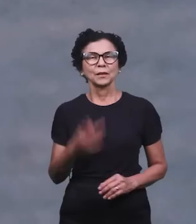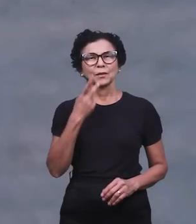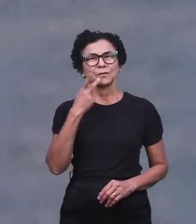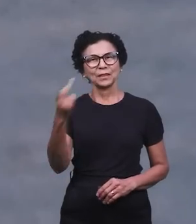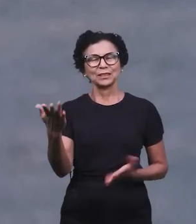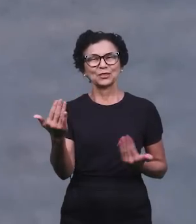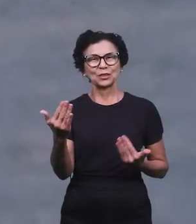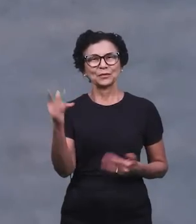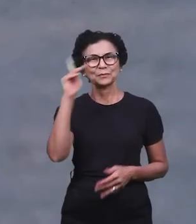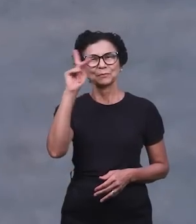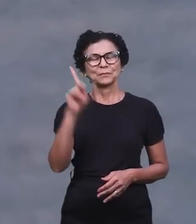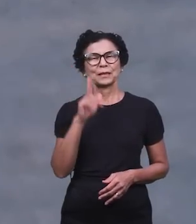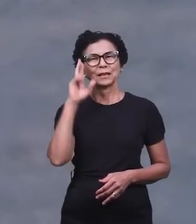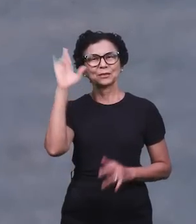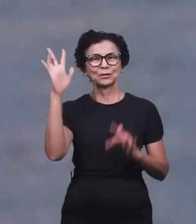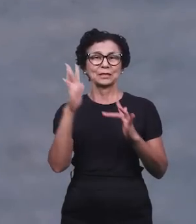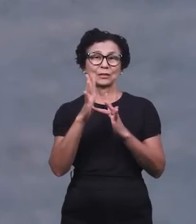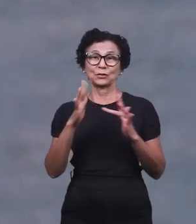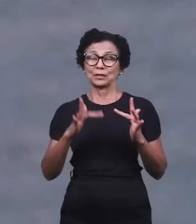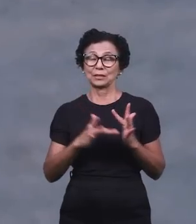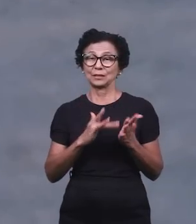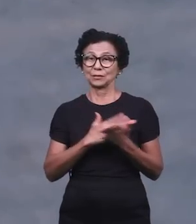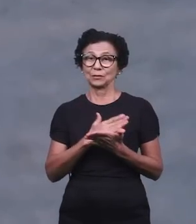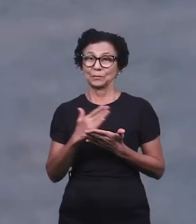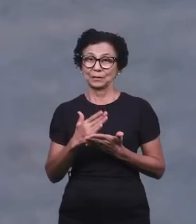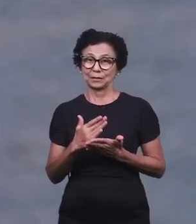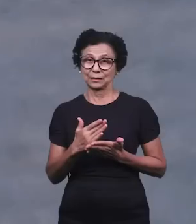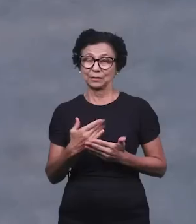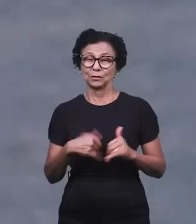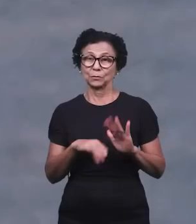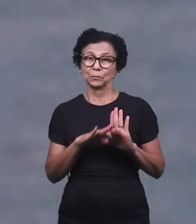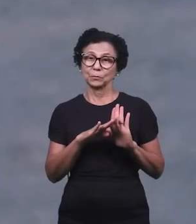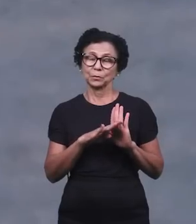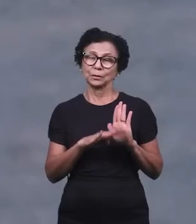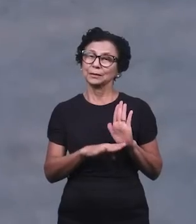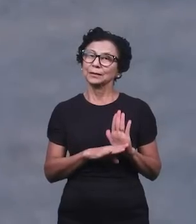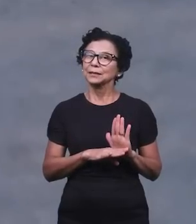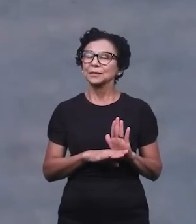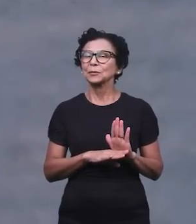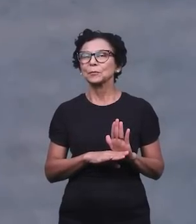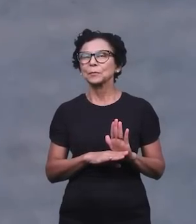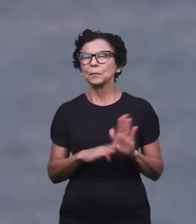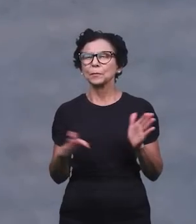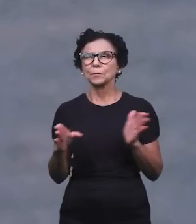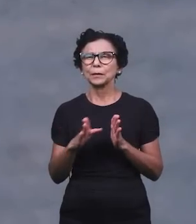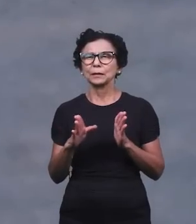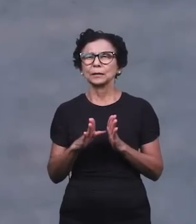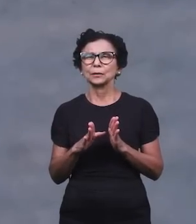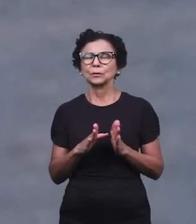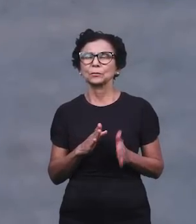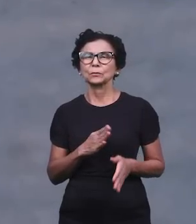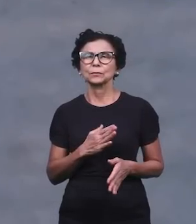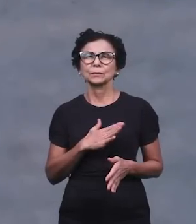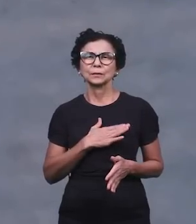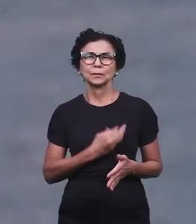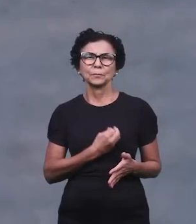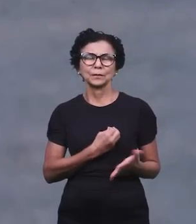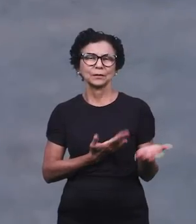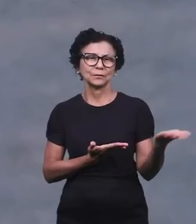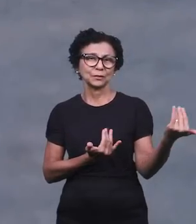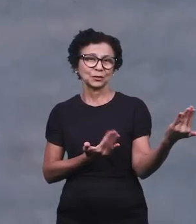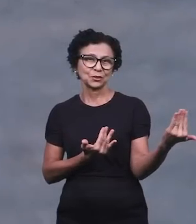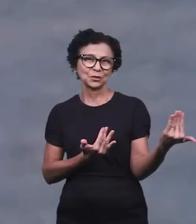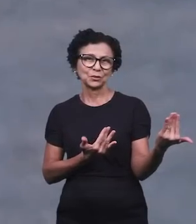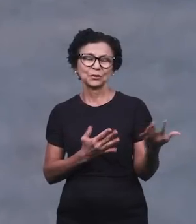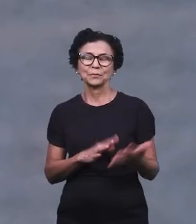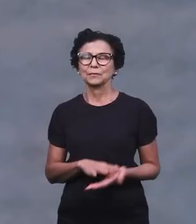Fala, jovem, a paz do Senhor Jesus. Estamos começando mais uma edição do programa Os Dias da Minha Mocidade.